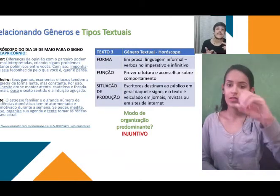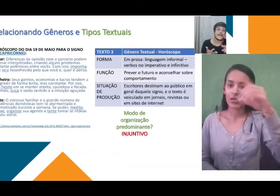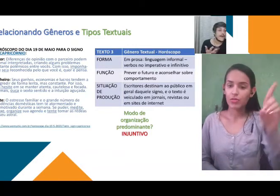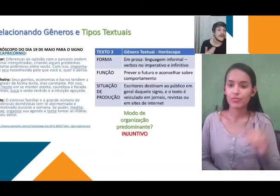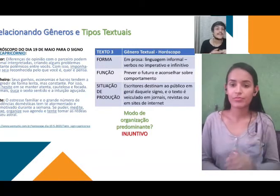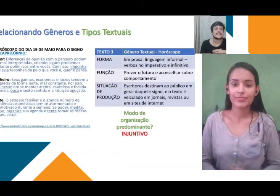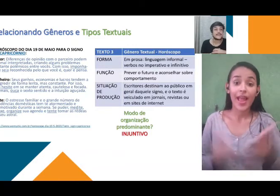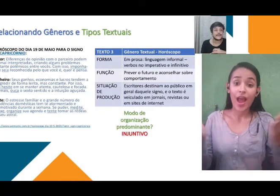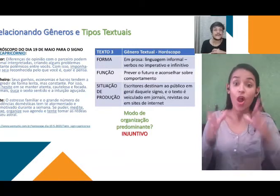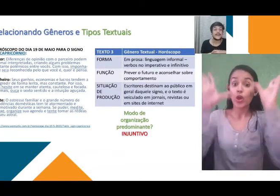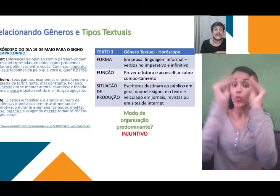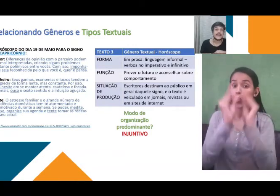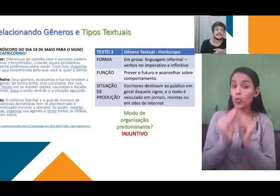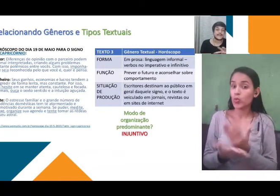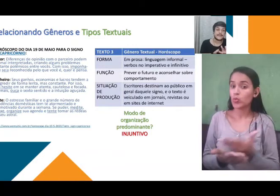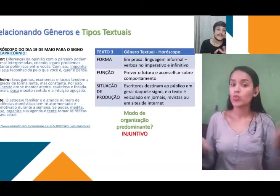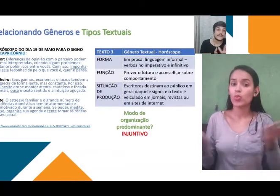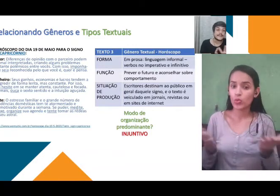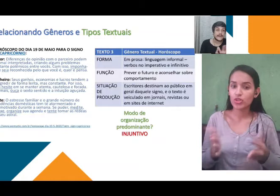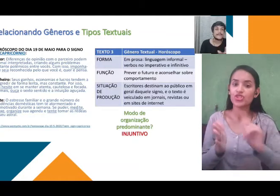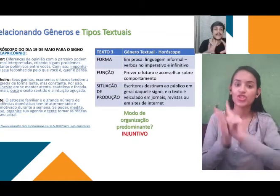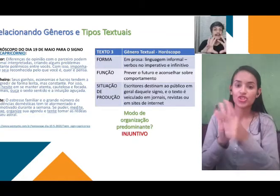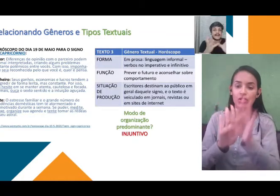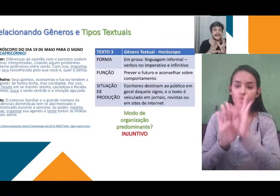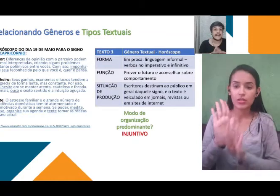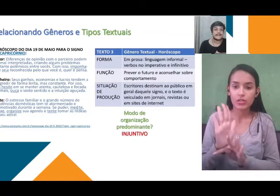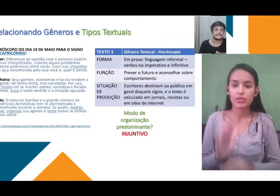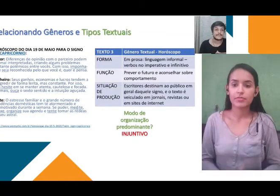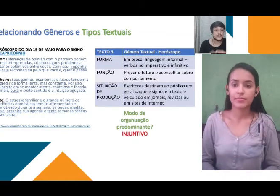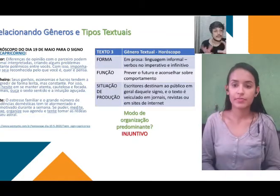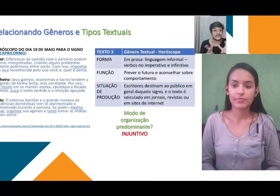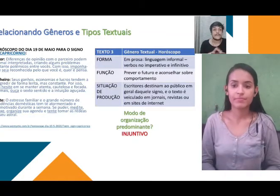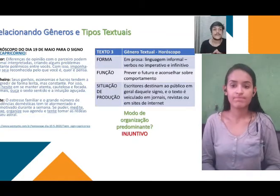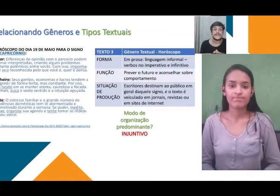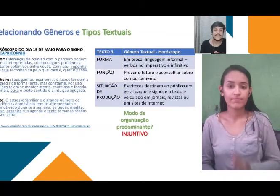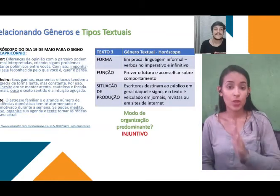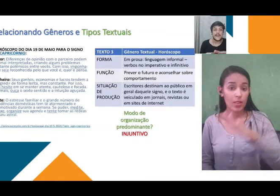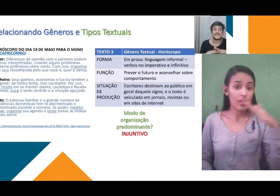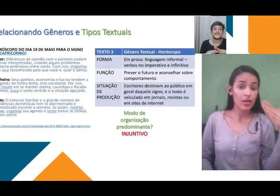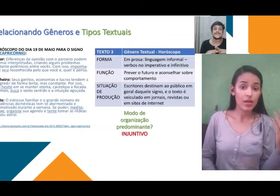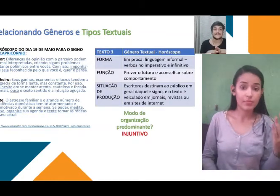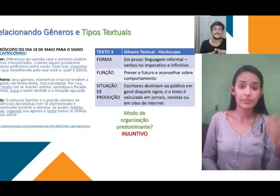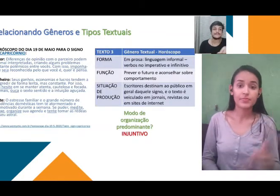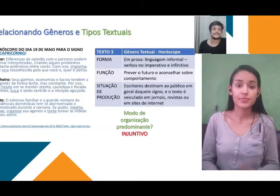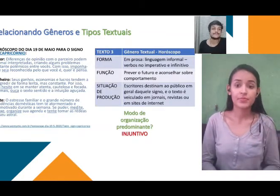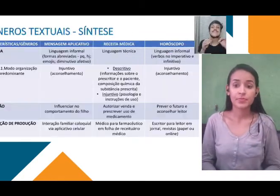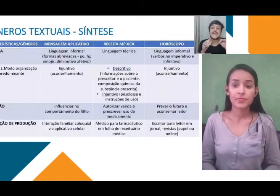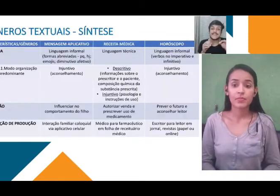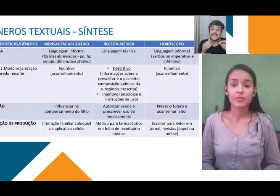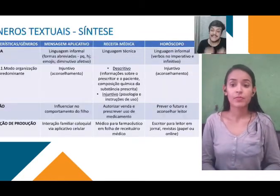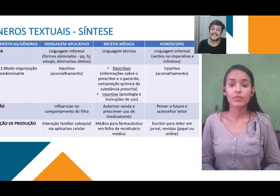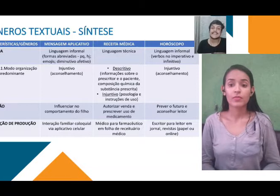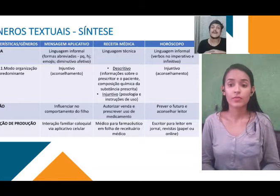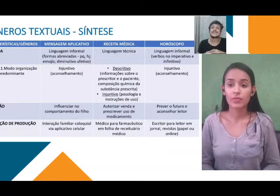conselhos, né? Ordens e tudo predominando. Então o tipo textual predominante é o injuntivo.